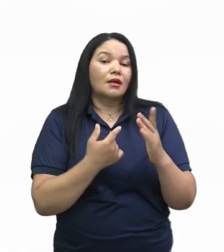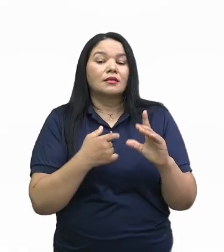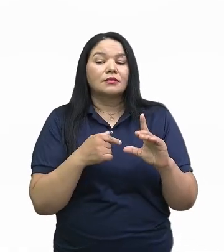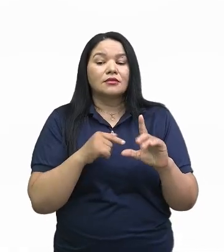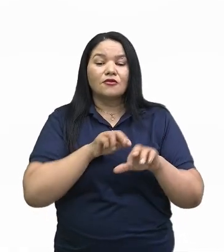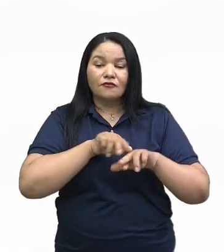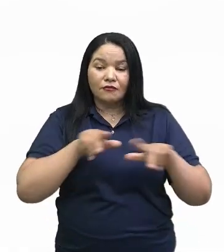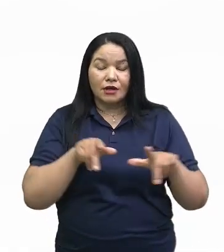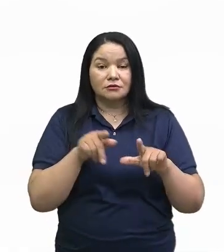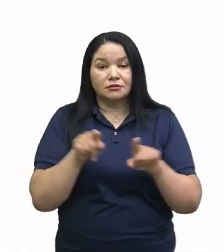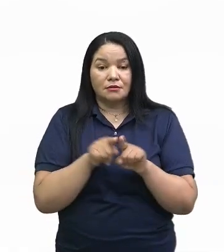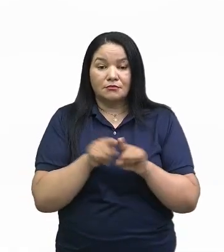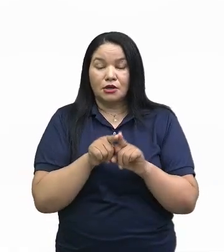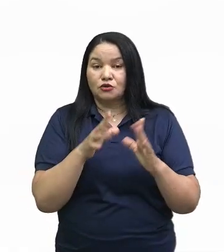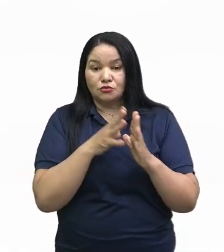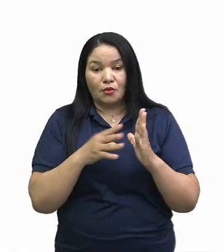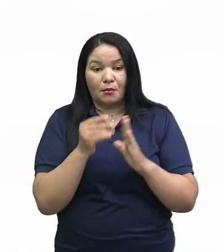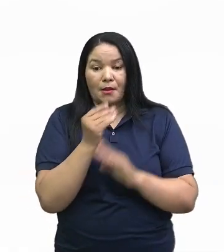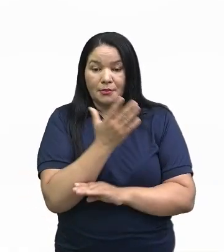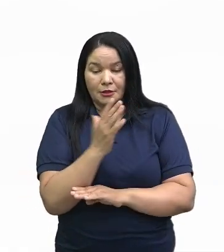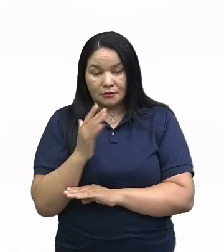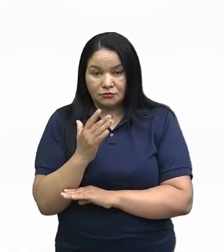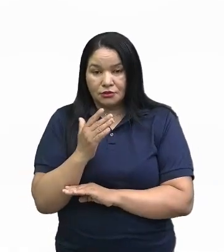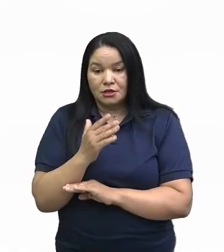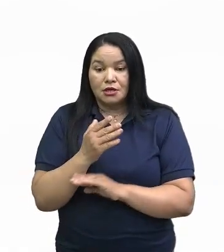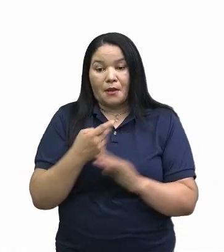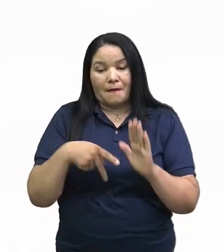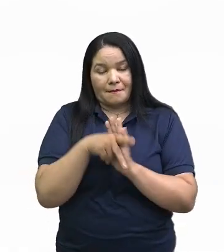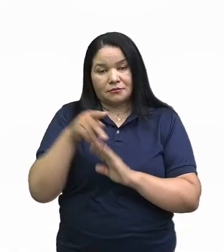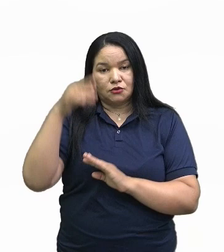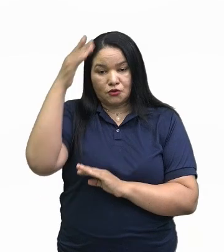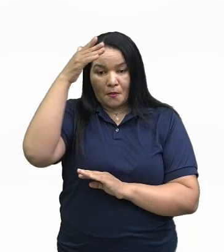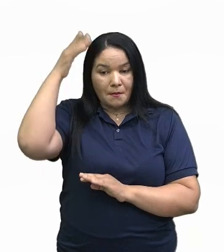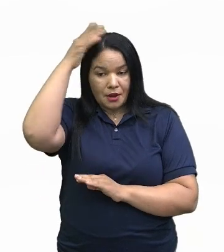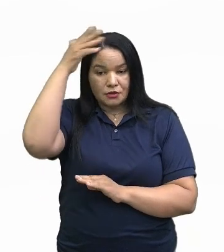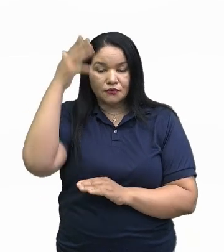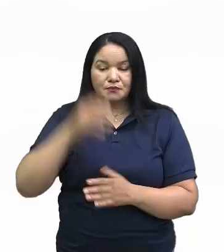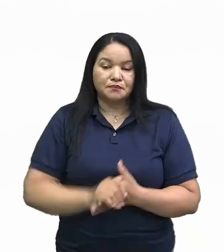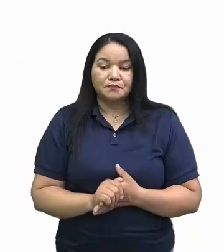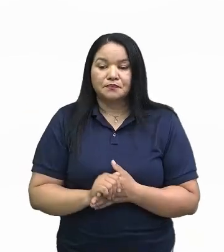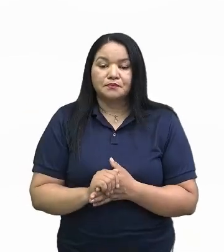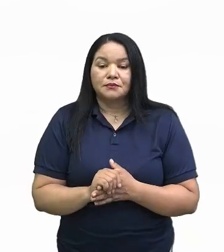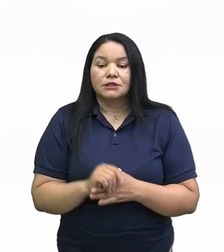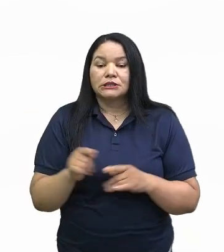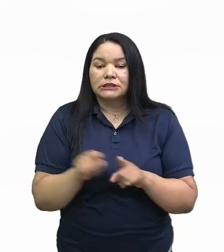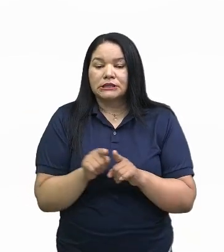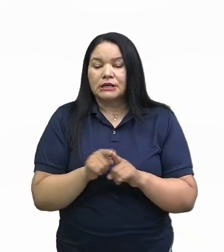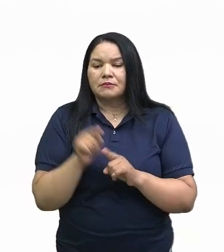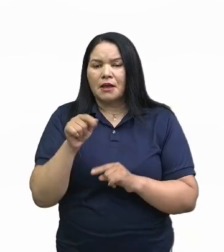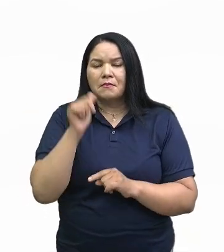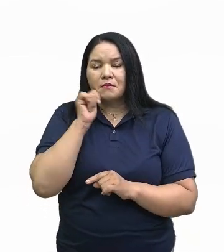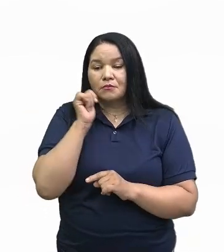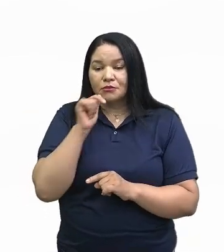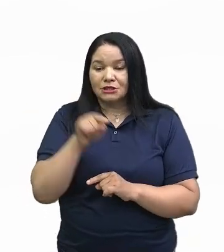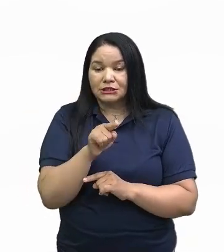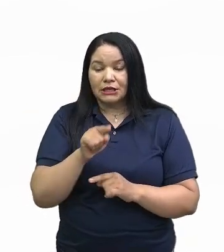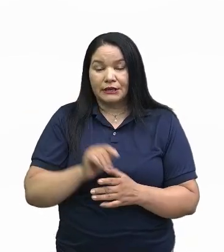natureza, artefatos do México. Então, ela permaneceu